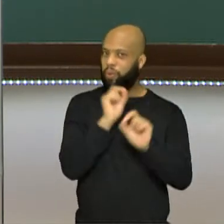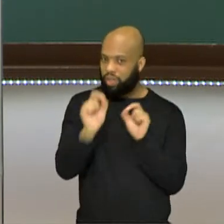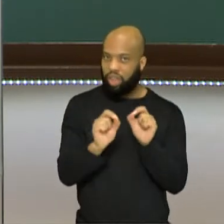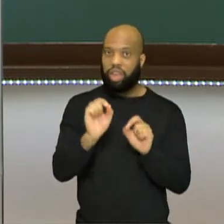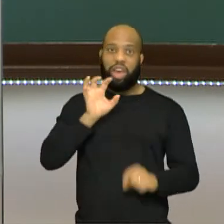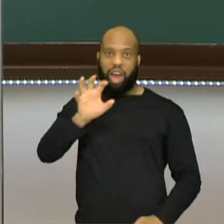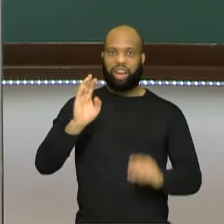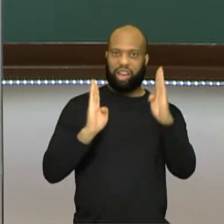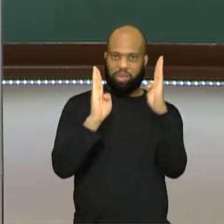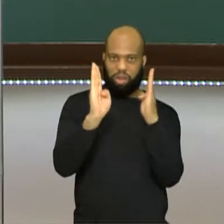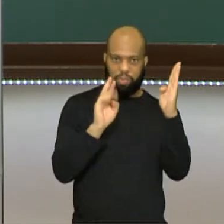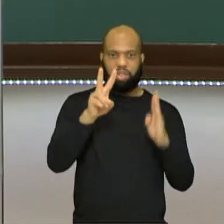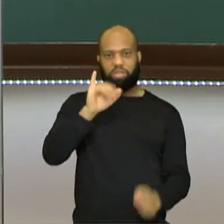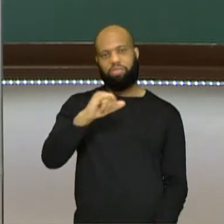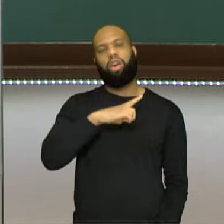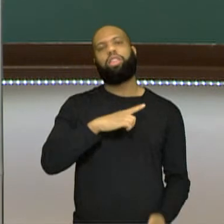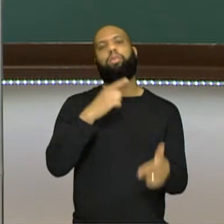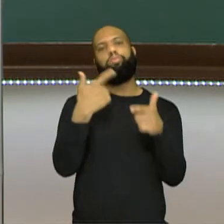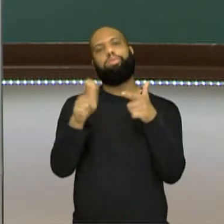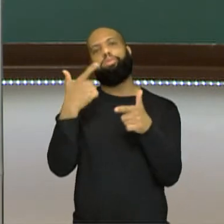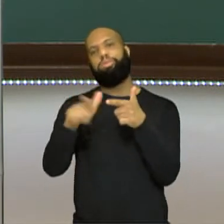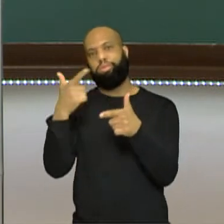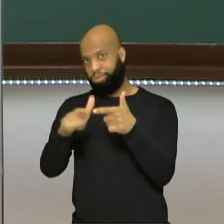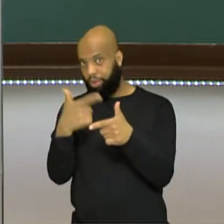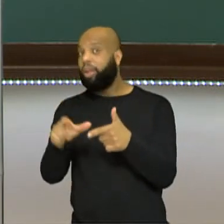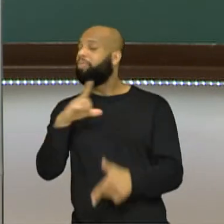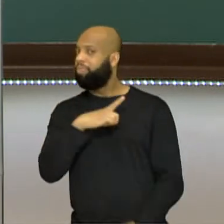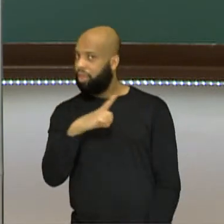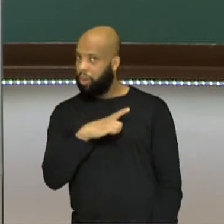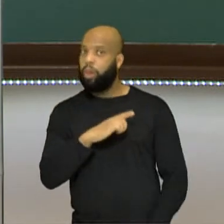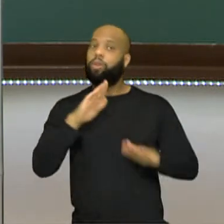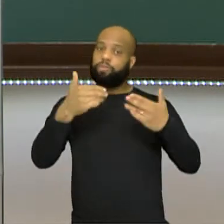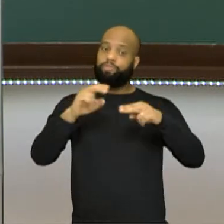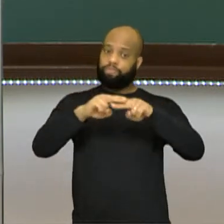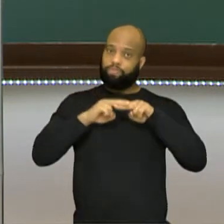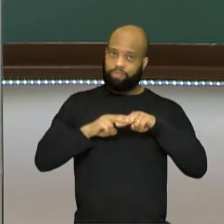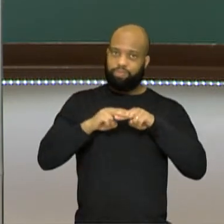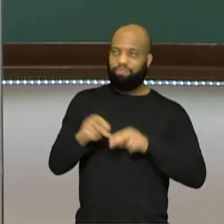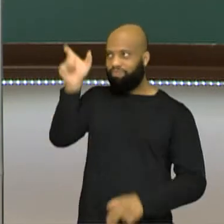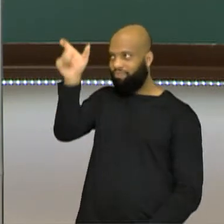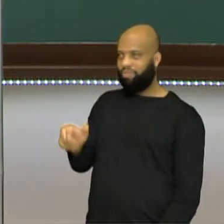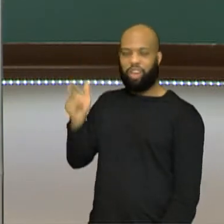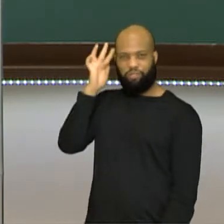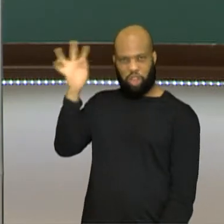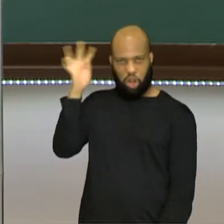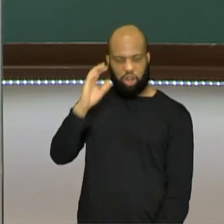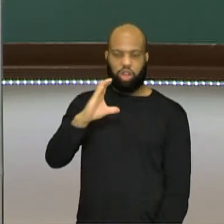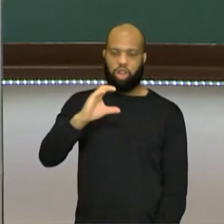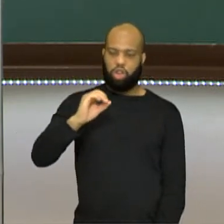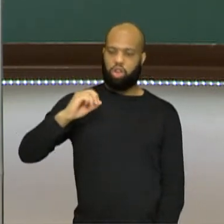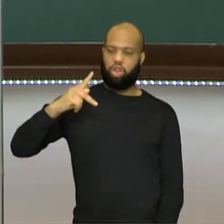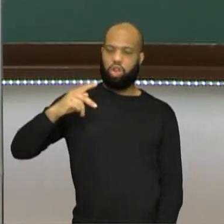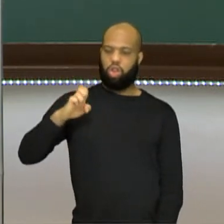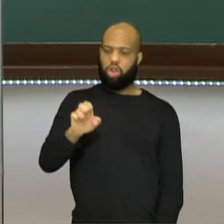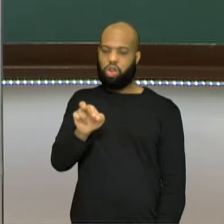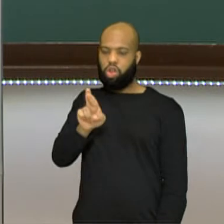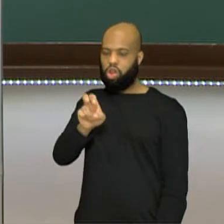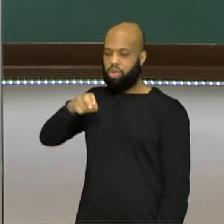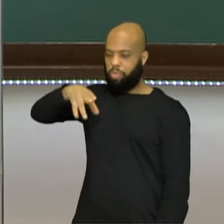aquele momento causaria uma polêmica muito grande. Então, nesse sentido, o Copérnico vai defender essa estrutura